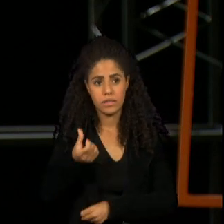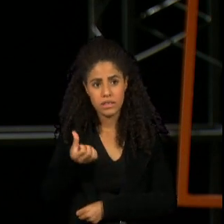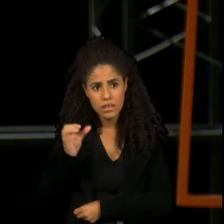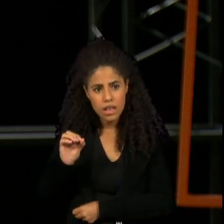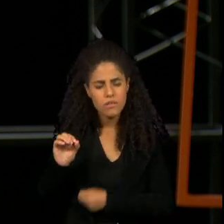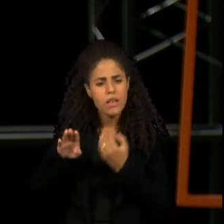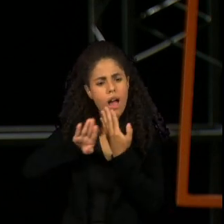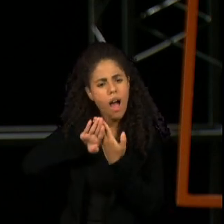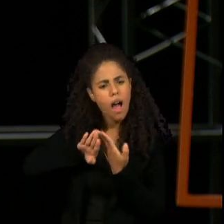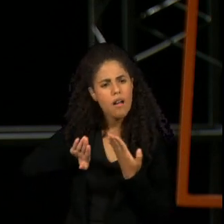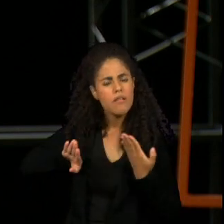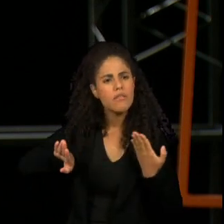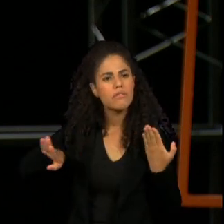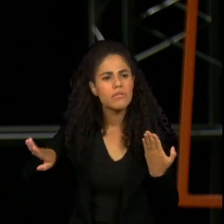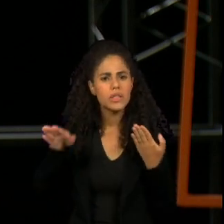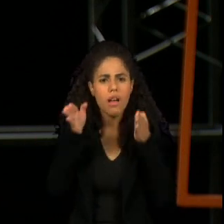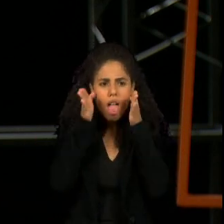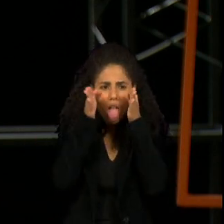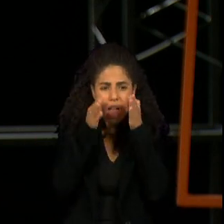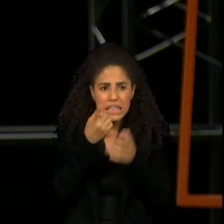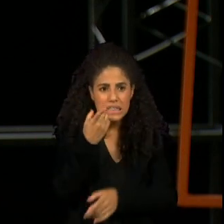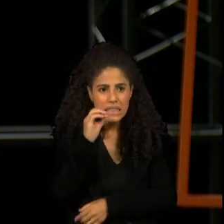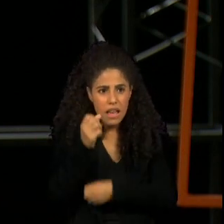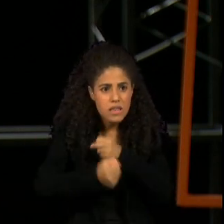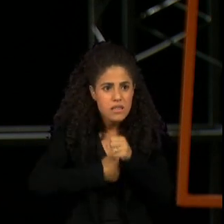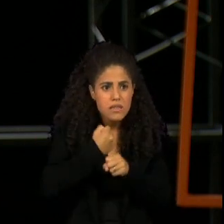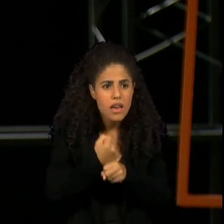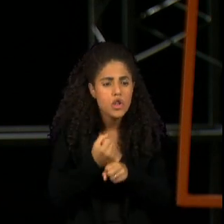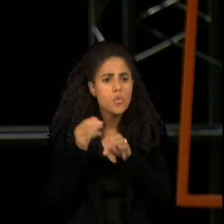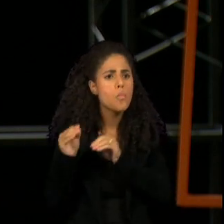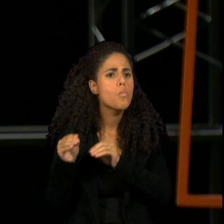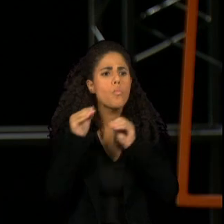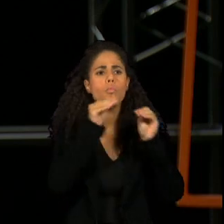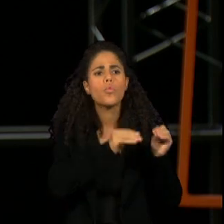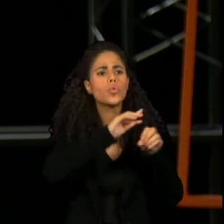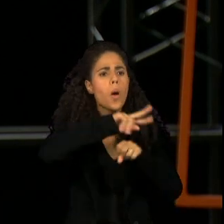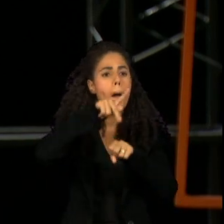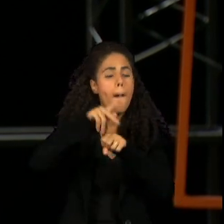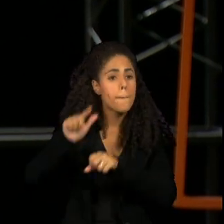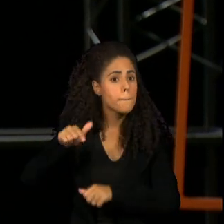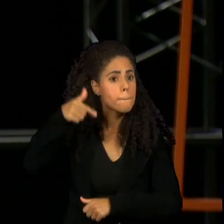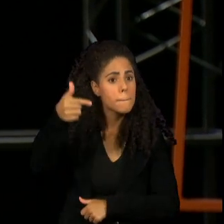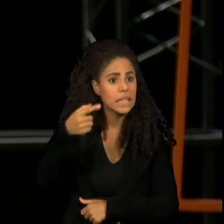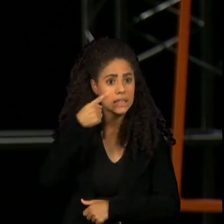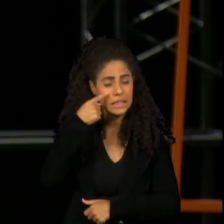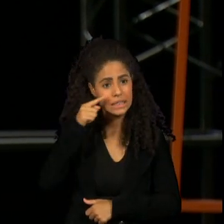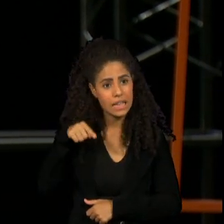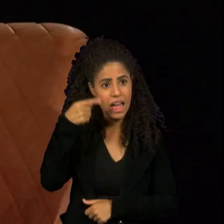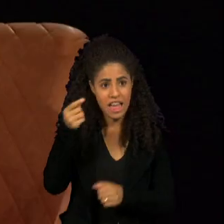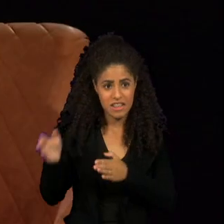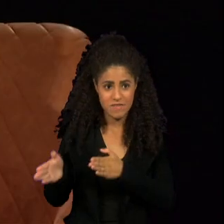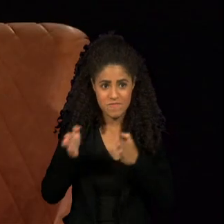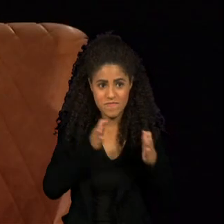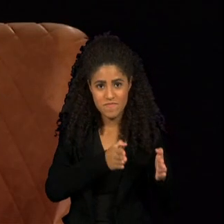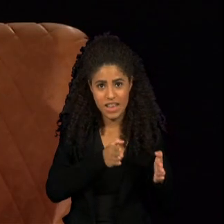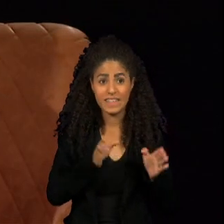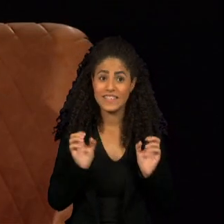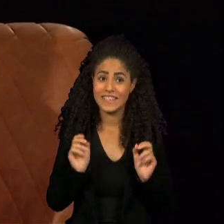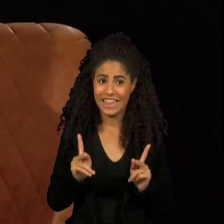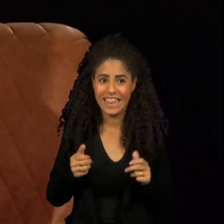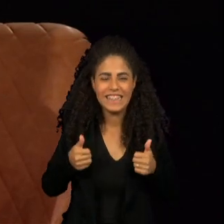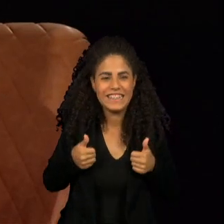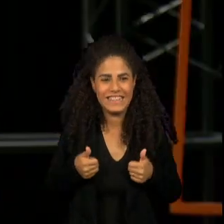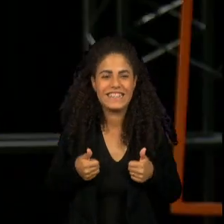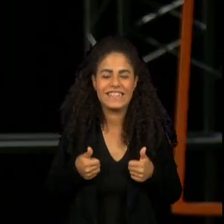e ficou cerca de 10 anos, inclusive fora do Brasil. Vamos falar disso no próximo bloco, pode ser? Então, sim.